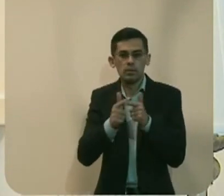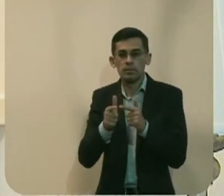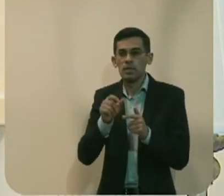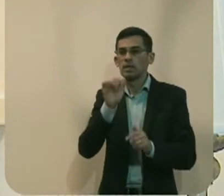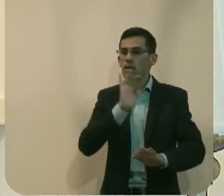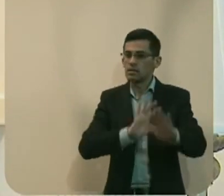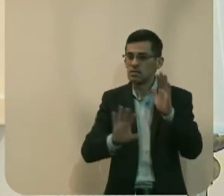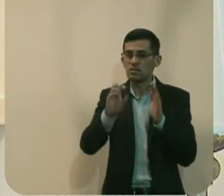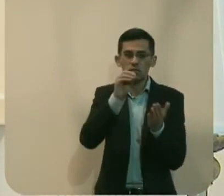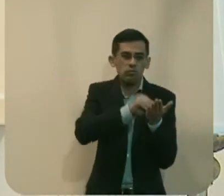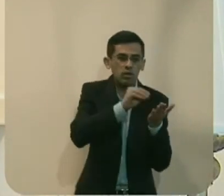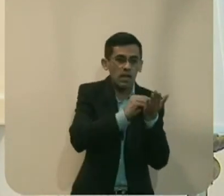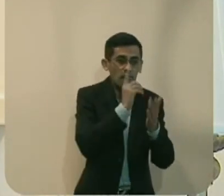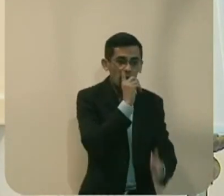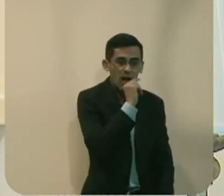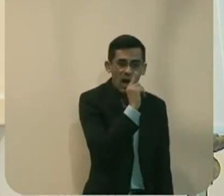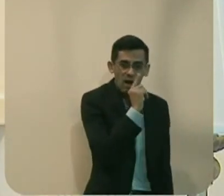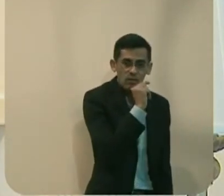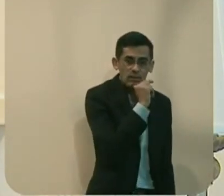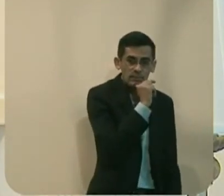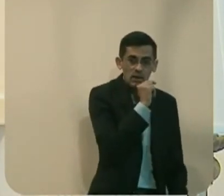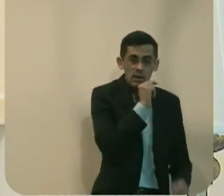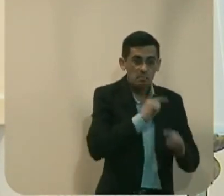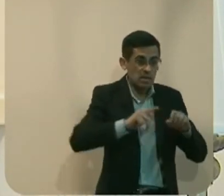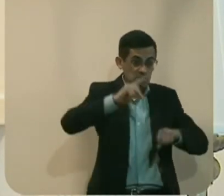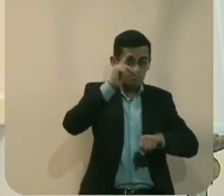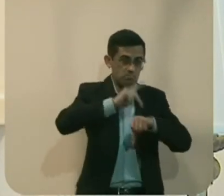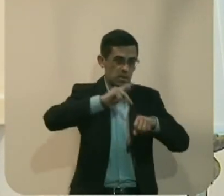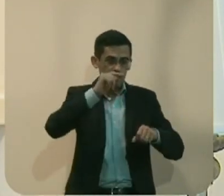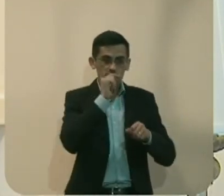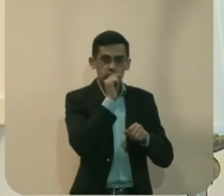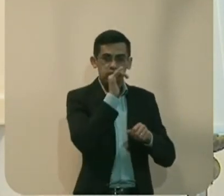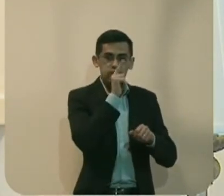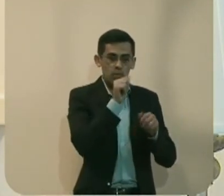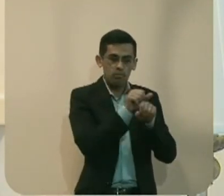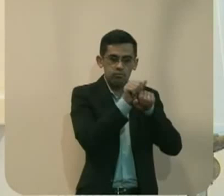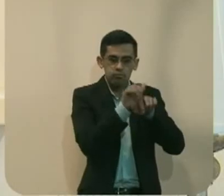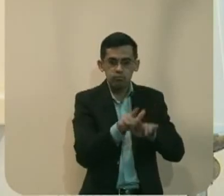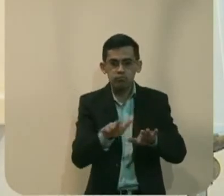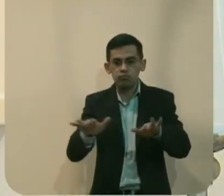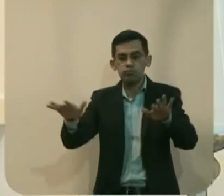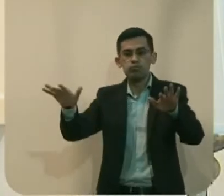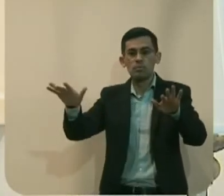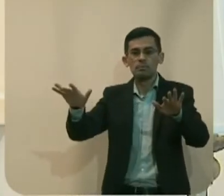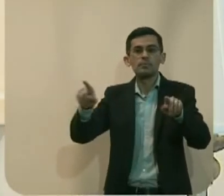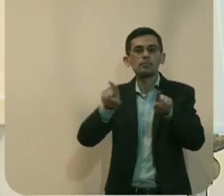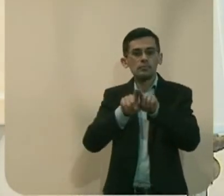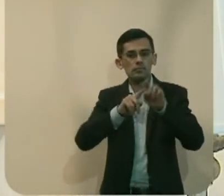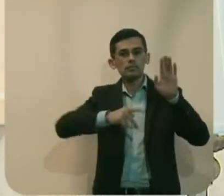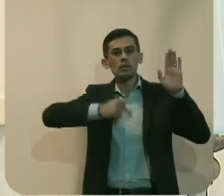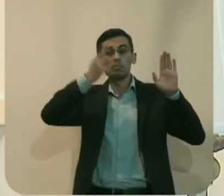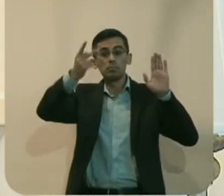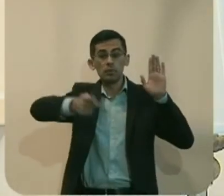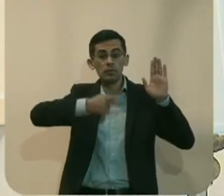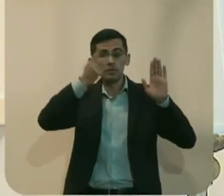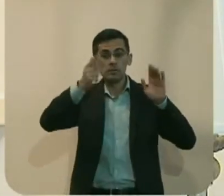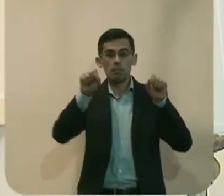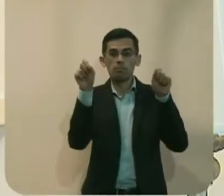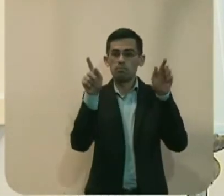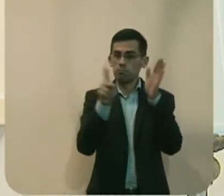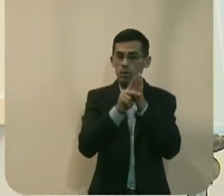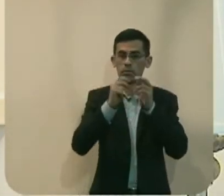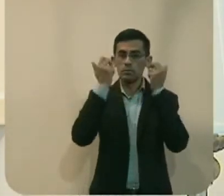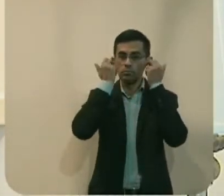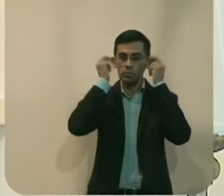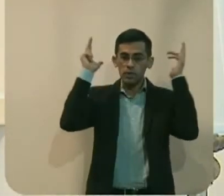água, mesmo que Deus fizesse com que a água brotasse da rocha, não é? Pela ação profética de Moisés,